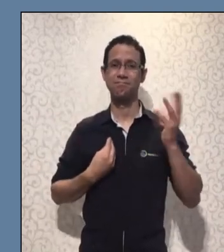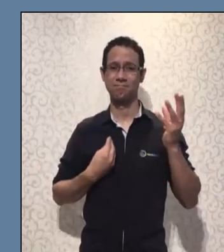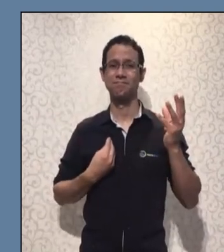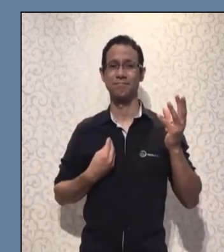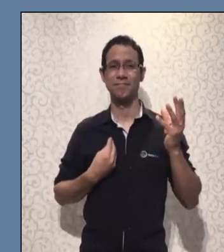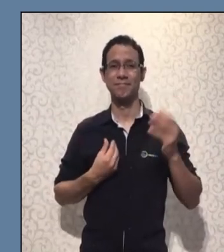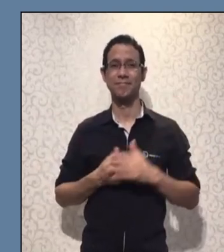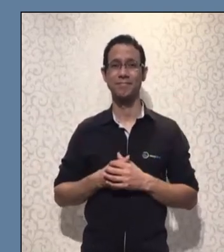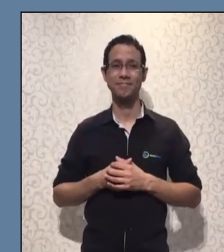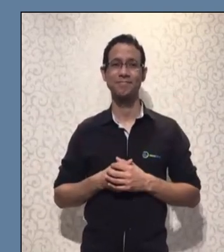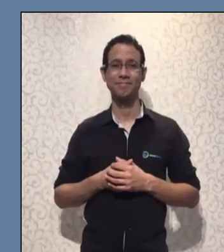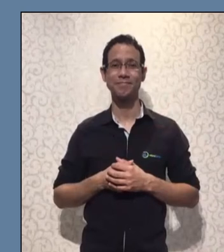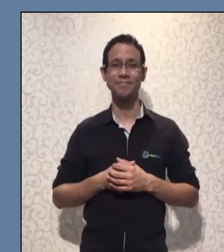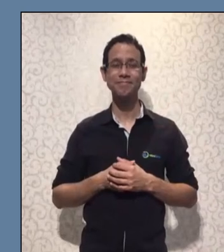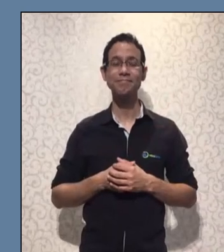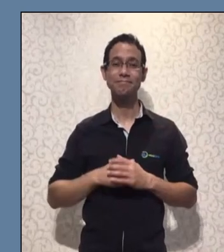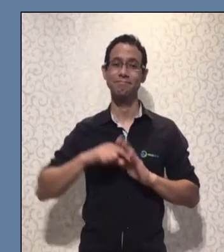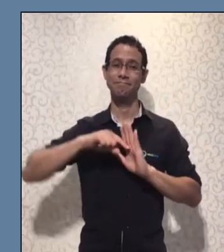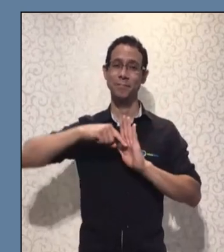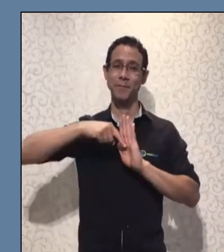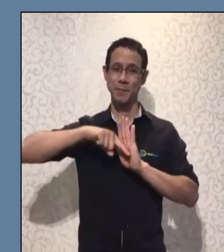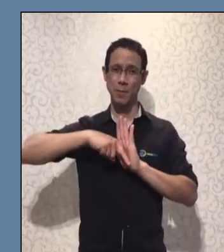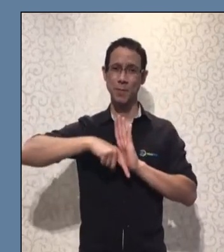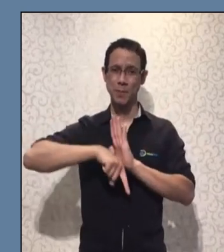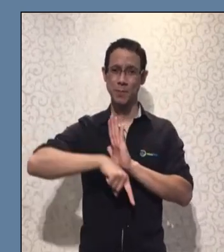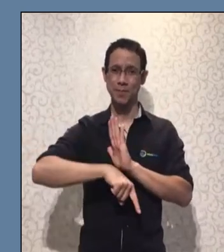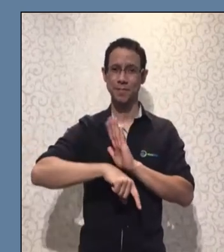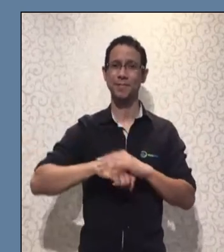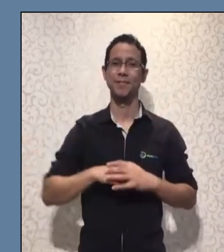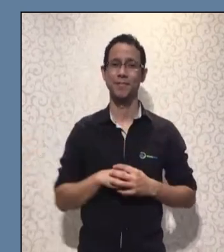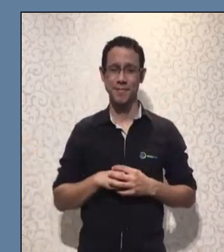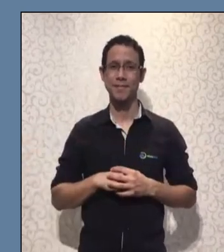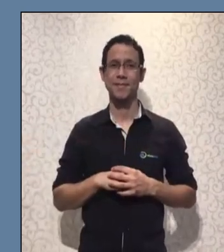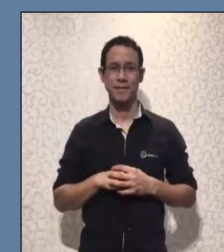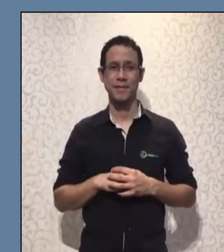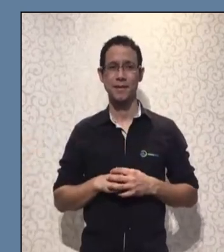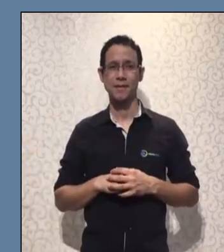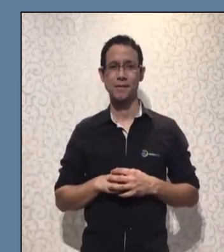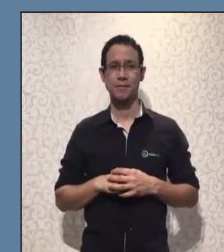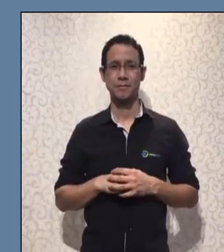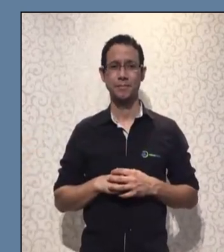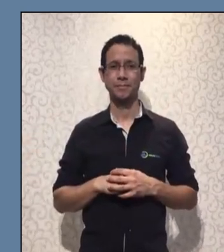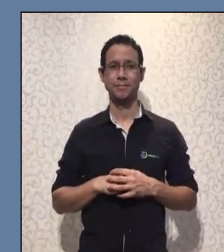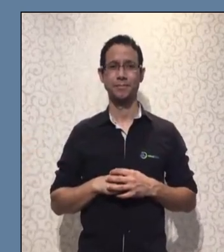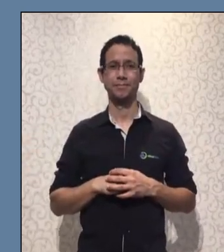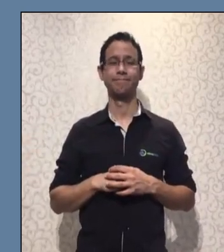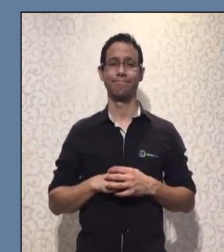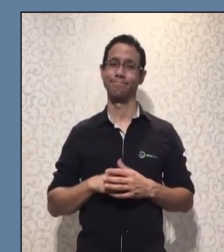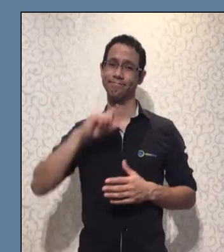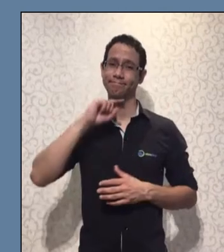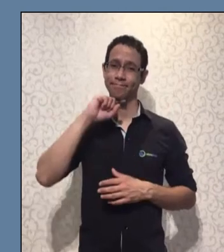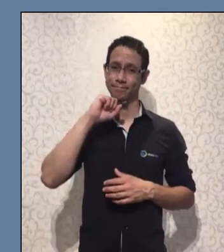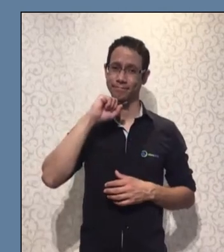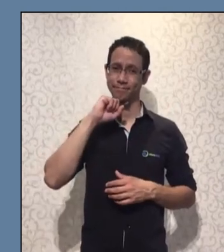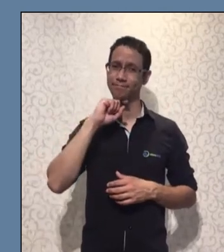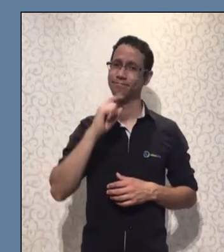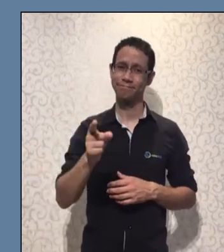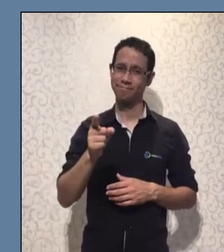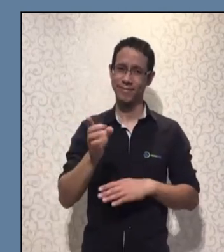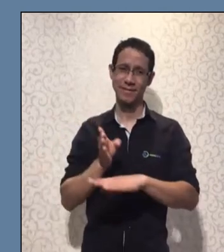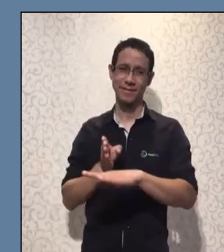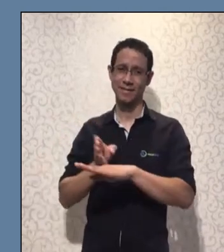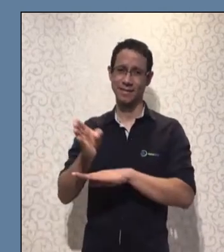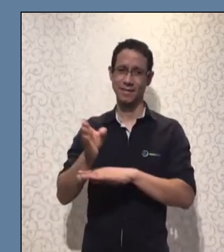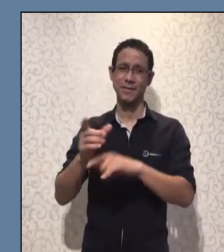enfim, complexa, que é justamente a impossibilidade de frequentarmos esses